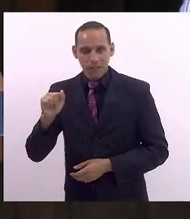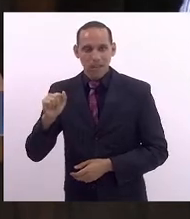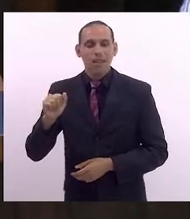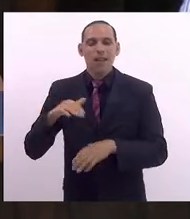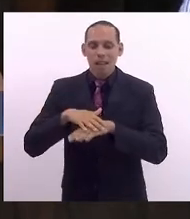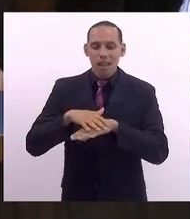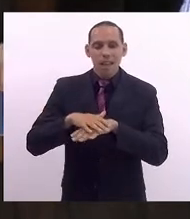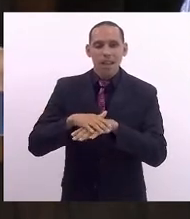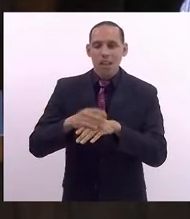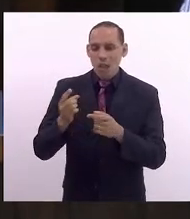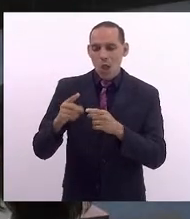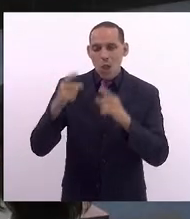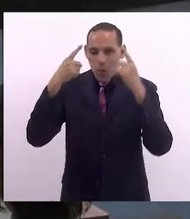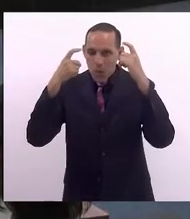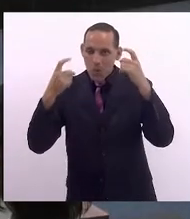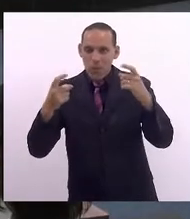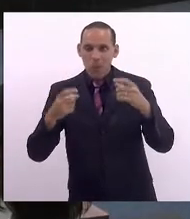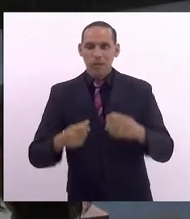Violência.